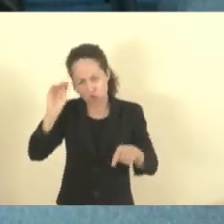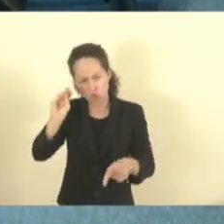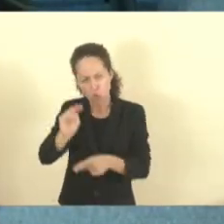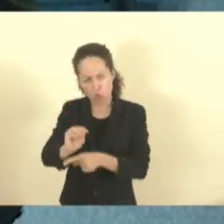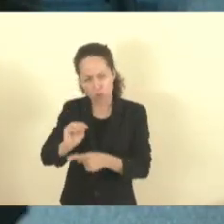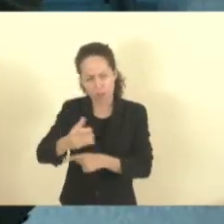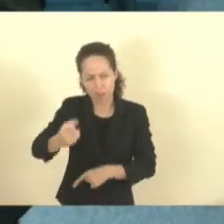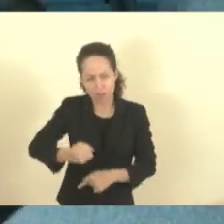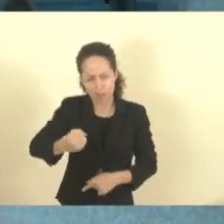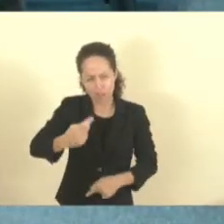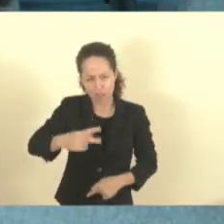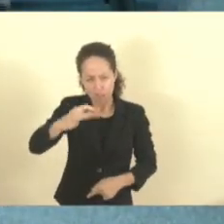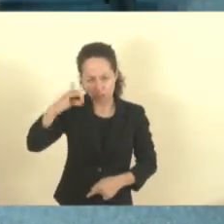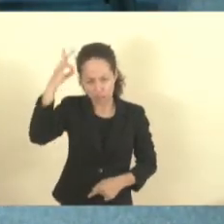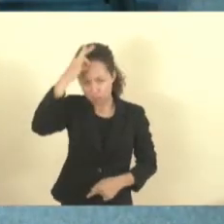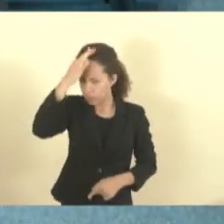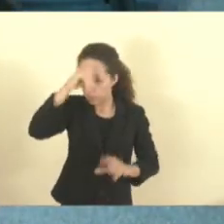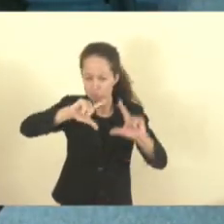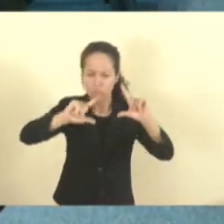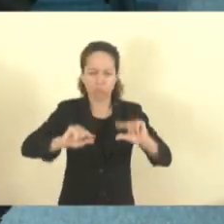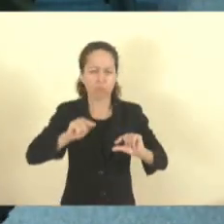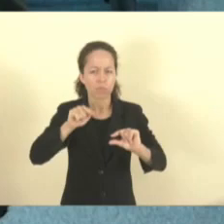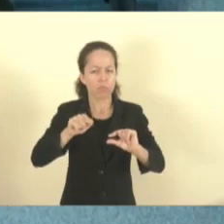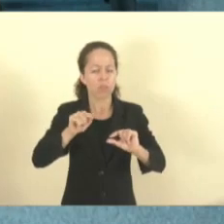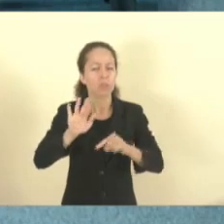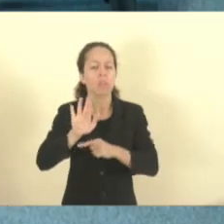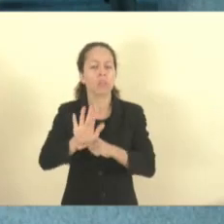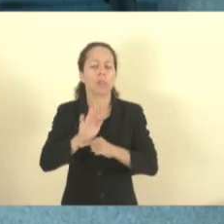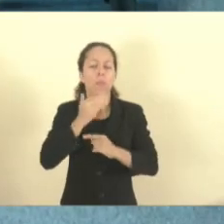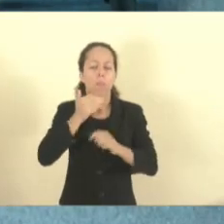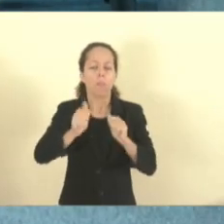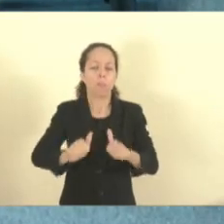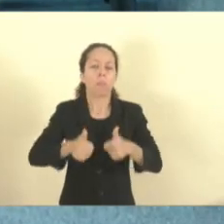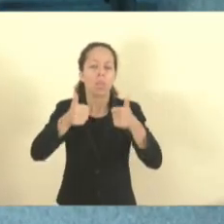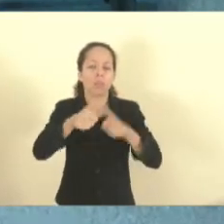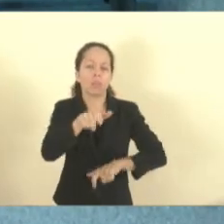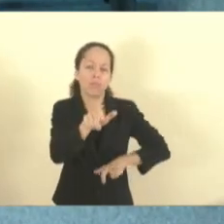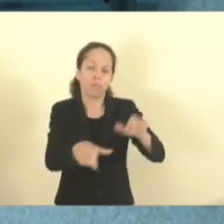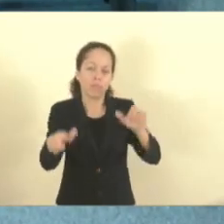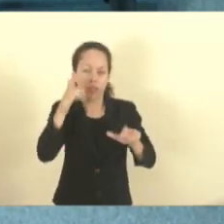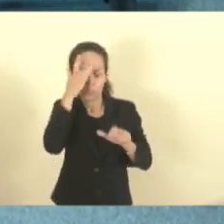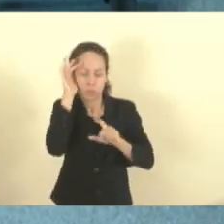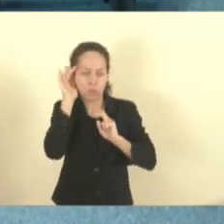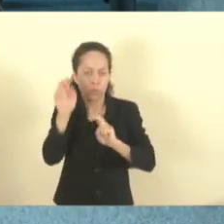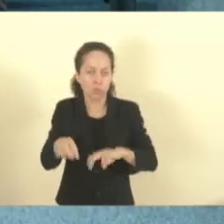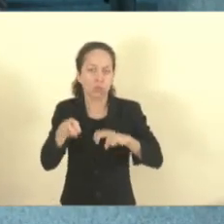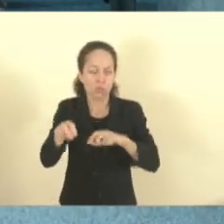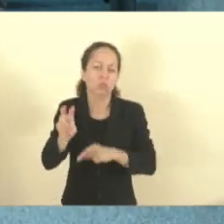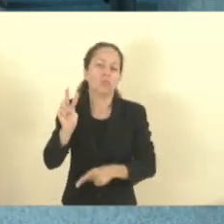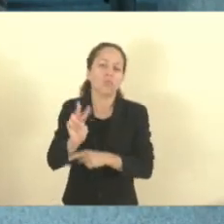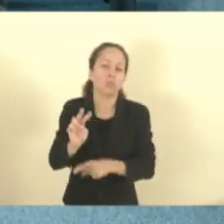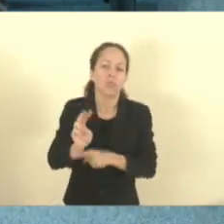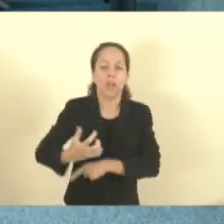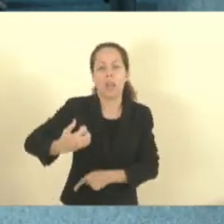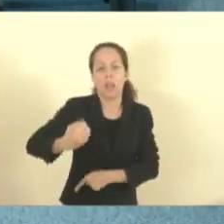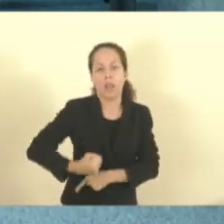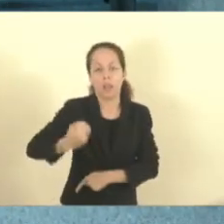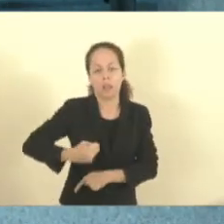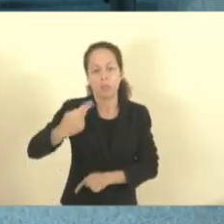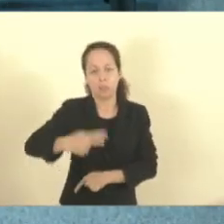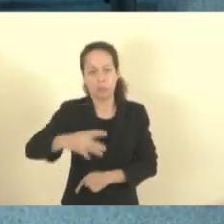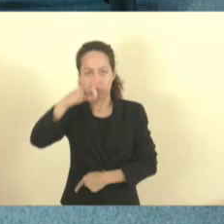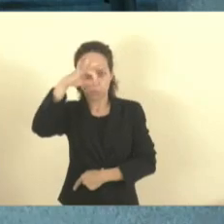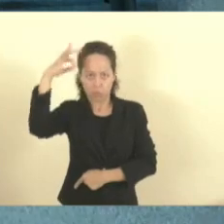dando uma segurança jurídica maior e melhorando a condição do produtor do leite capixaba, dando ao nosso leite,